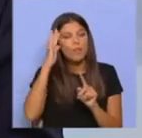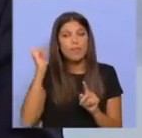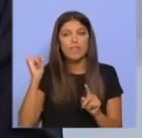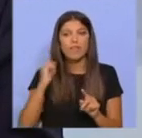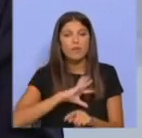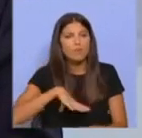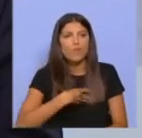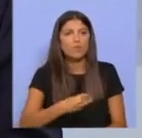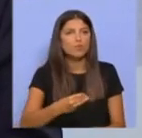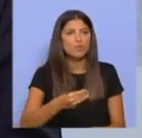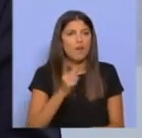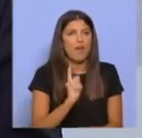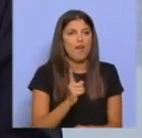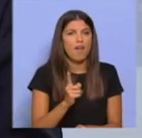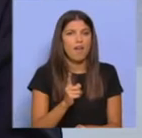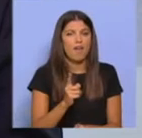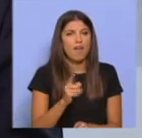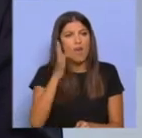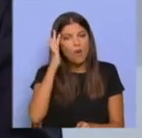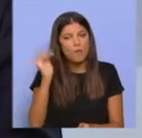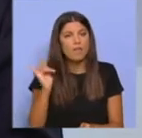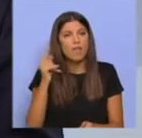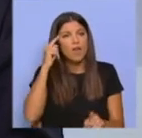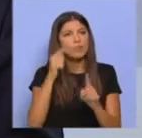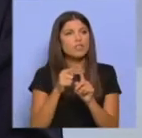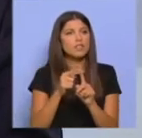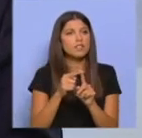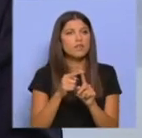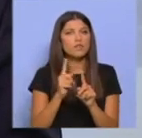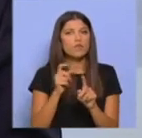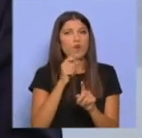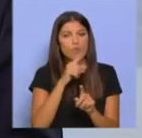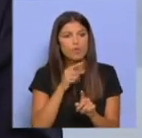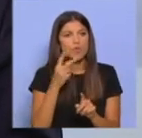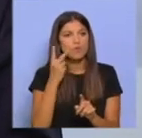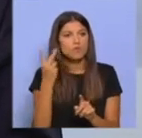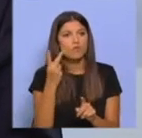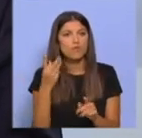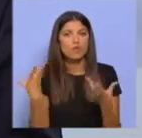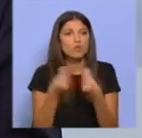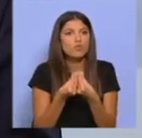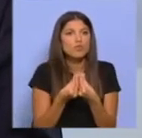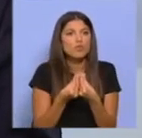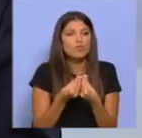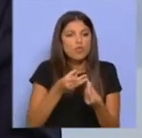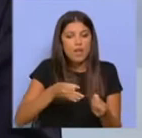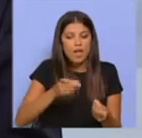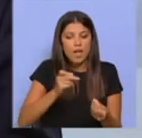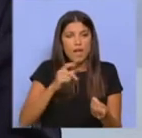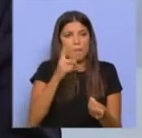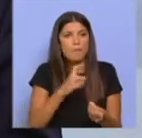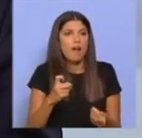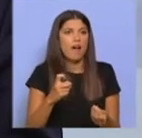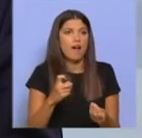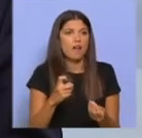como podemos viver juntos em paz. Porque se não formos capazes de cuidar uns dos outros, se não formos capazes de lutar por soluções